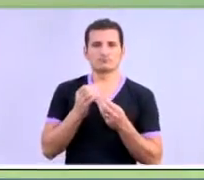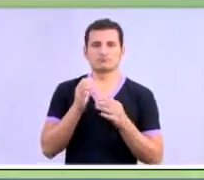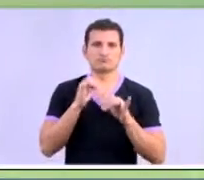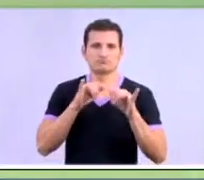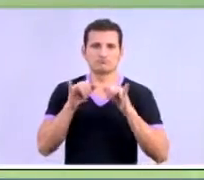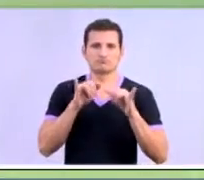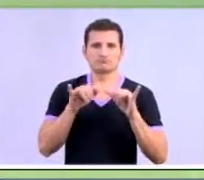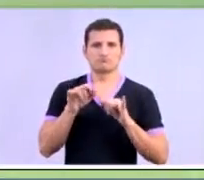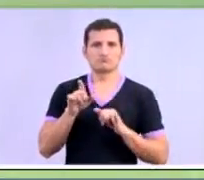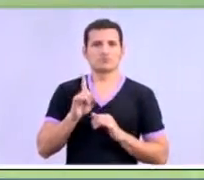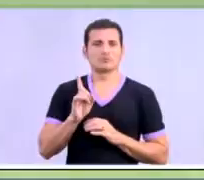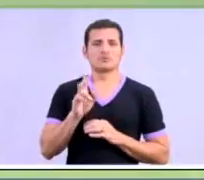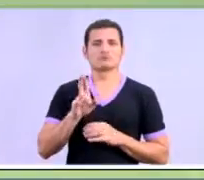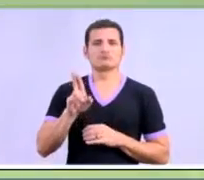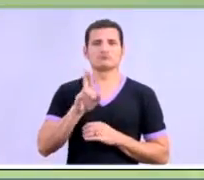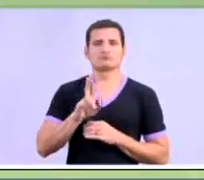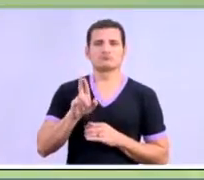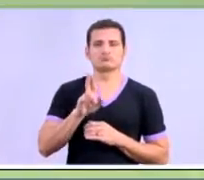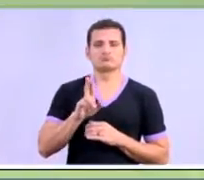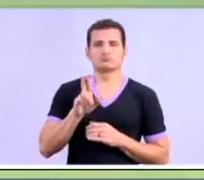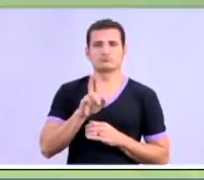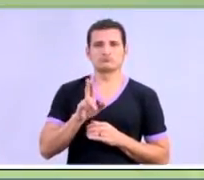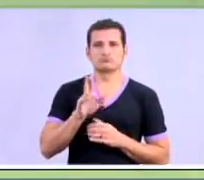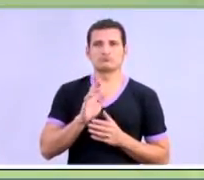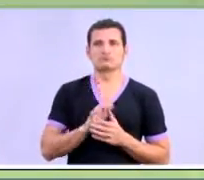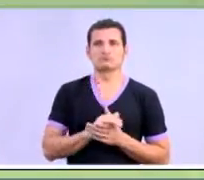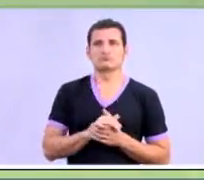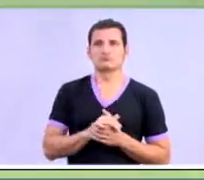não implementa aquele